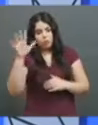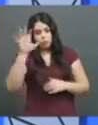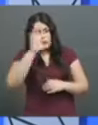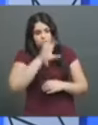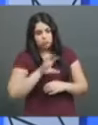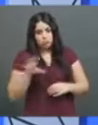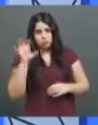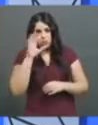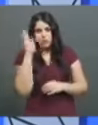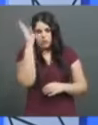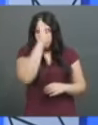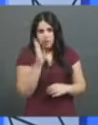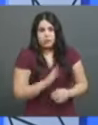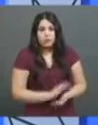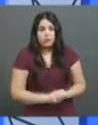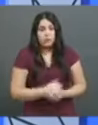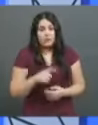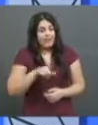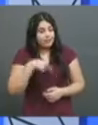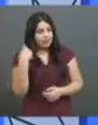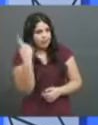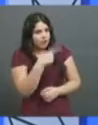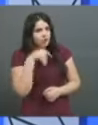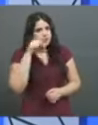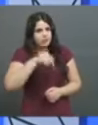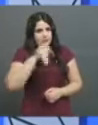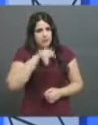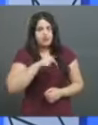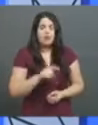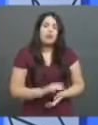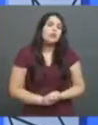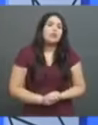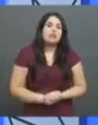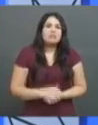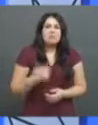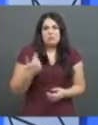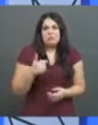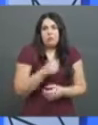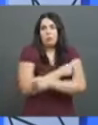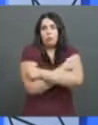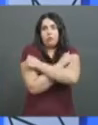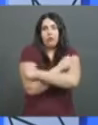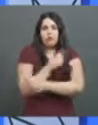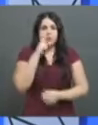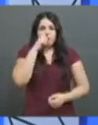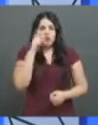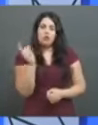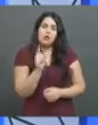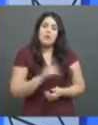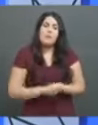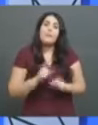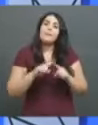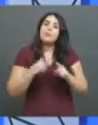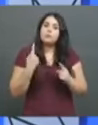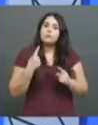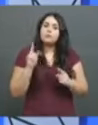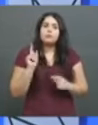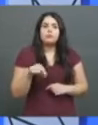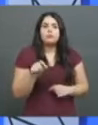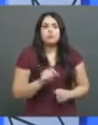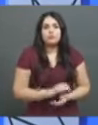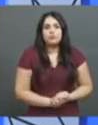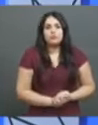mundo. Então, aqui, para nós, até que isso não se aplica tanto, né? Mas, de todo modo, é